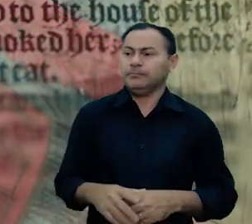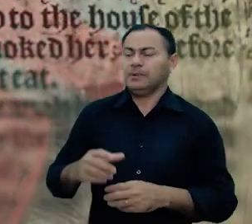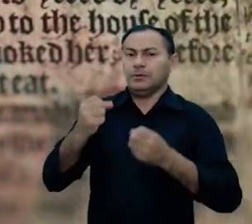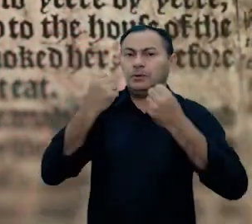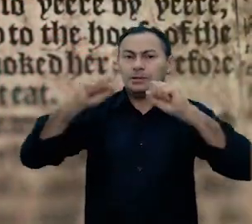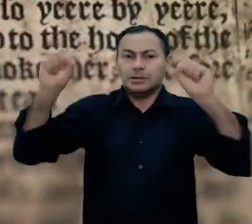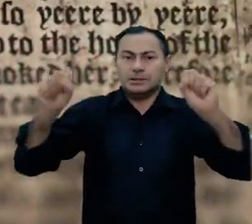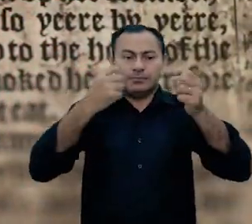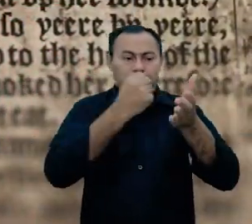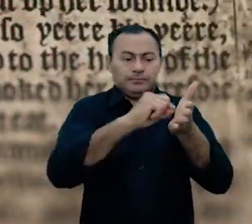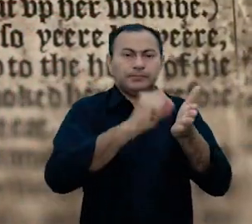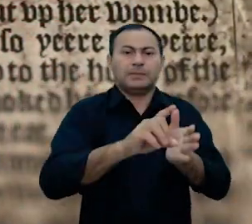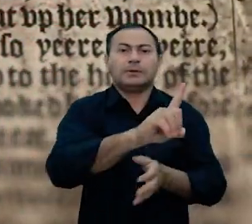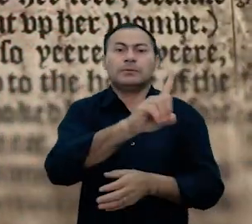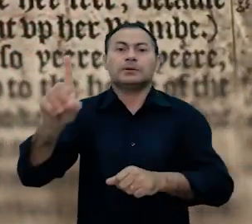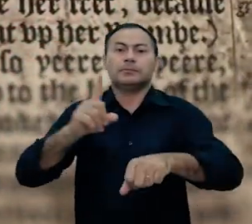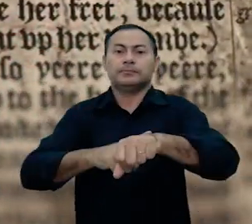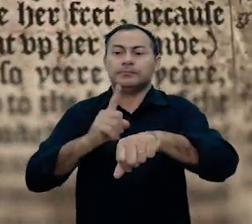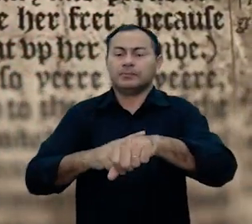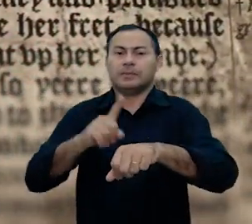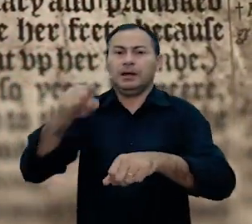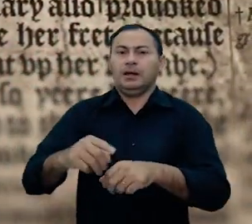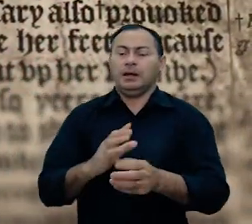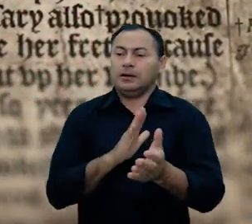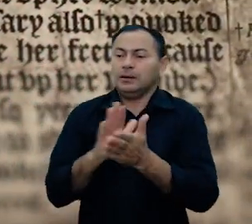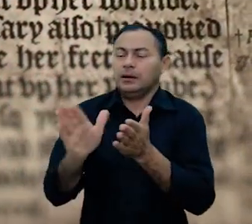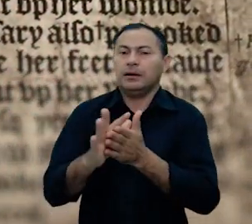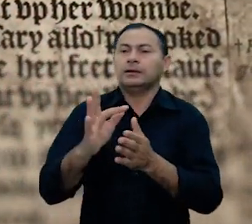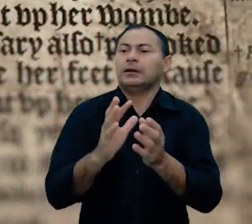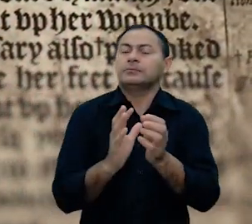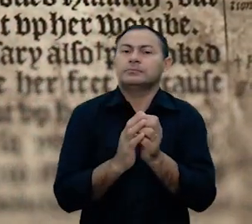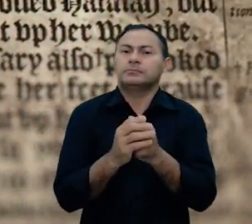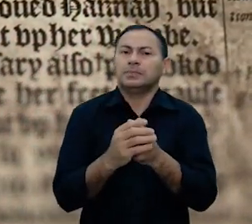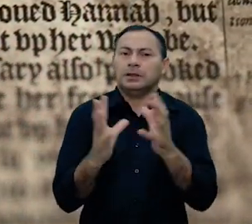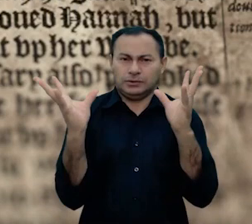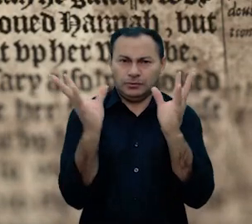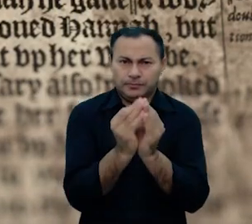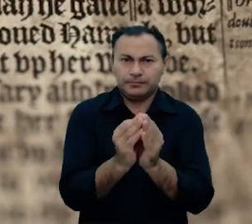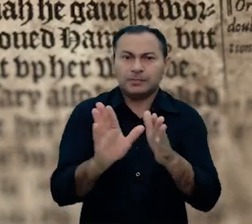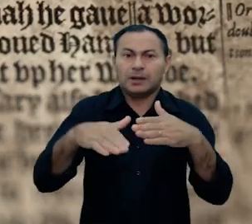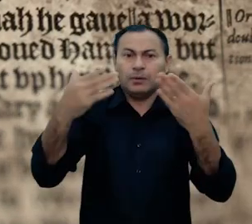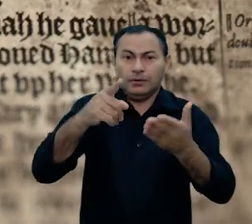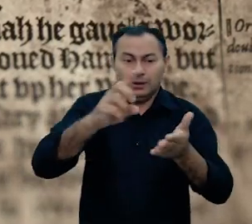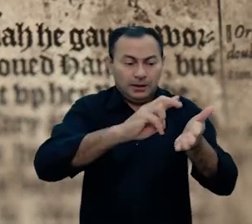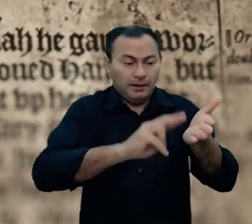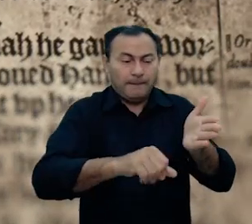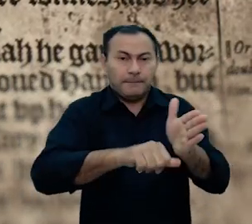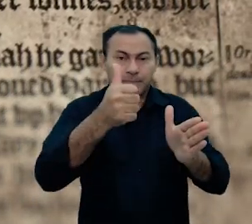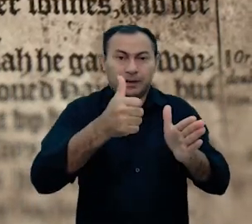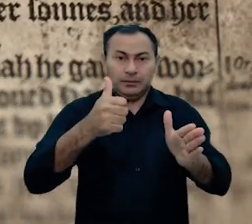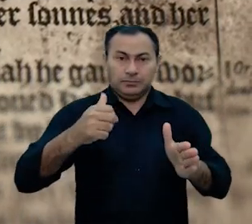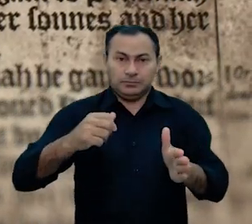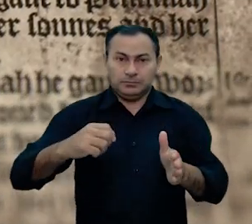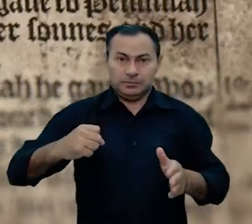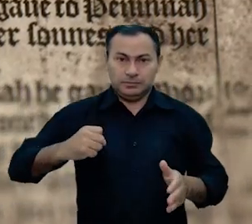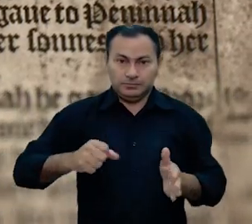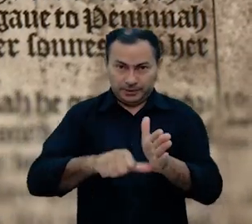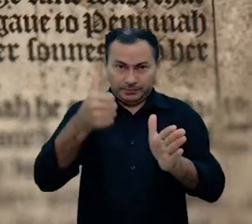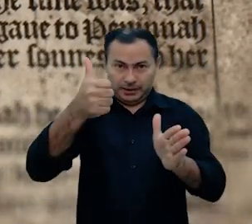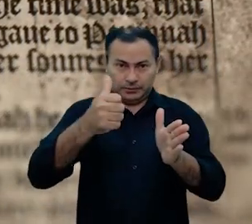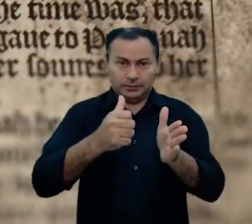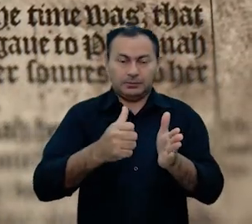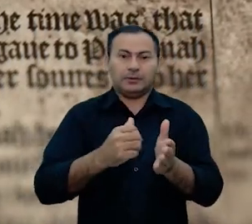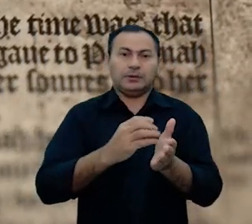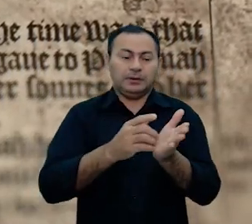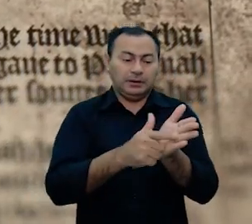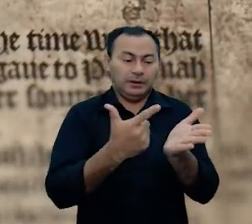seus salmos foram escritos durante o período em que ele era fugitivo. Resumindo, quando você ler 1 Samuel, focalize sua